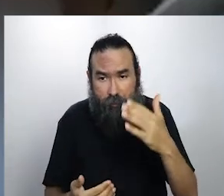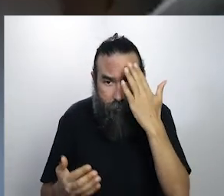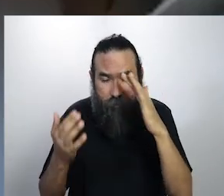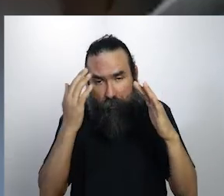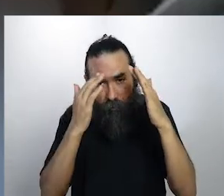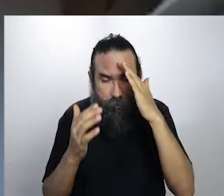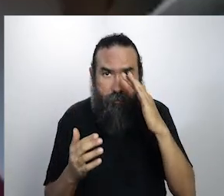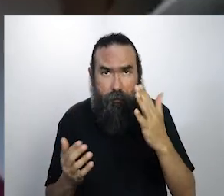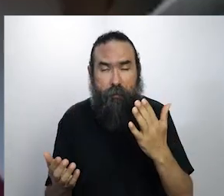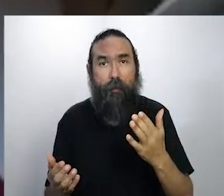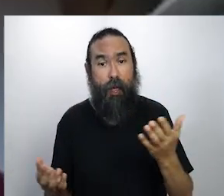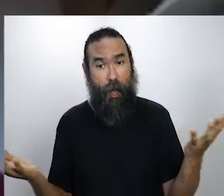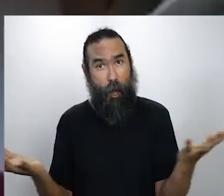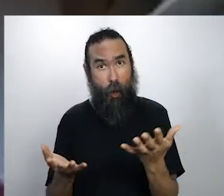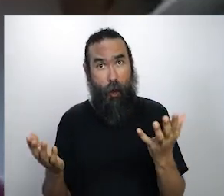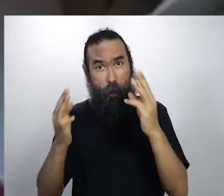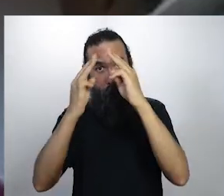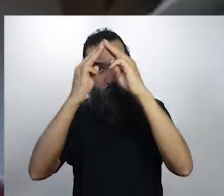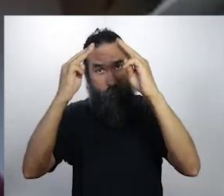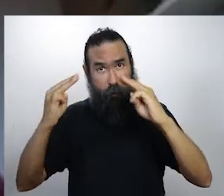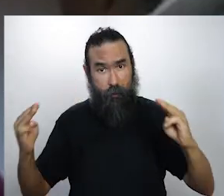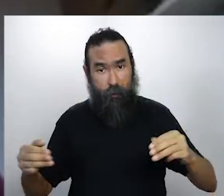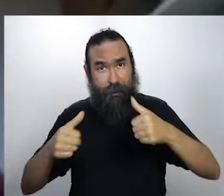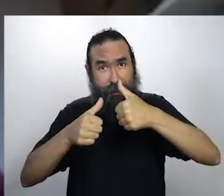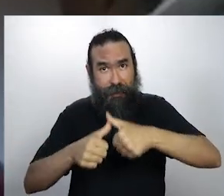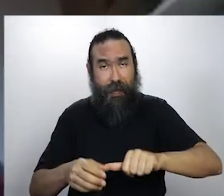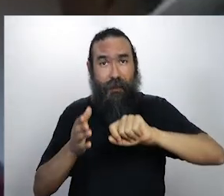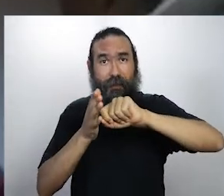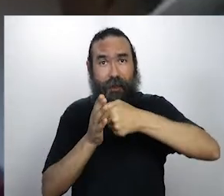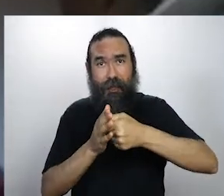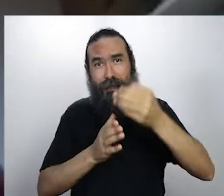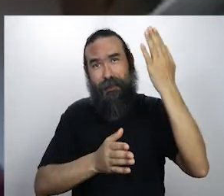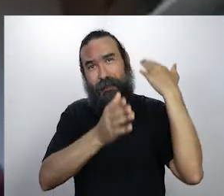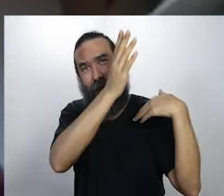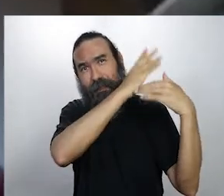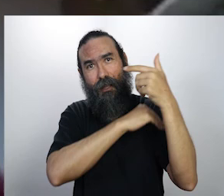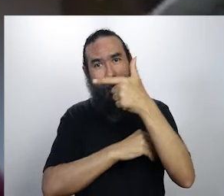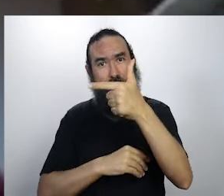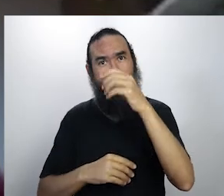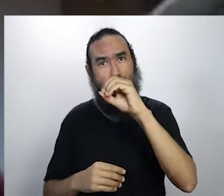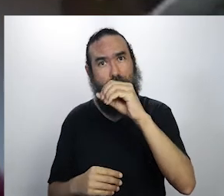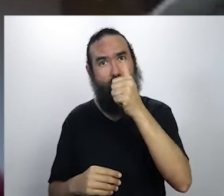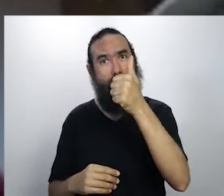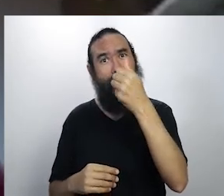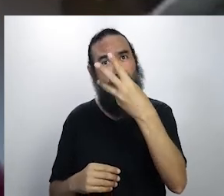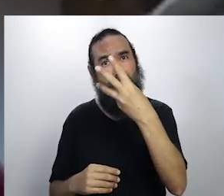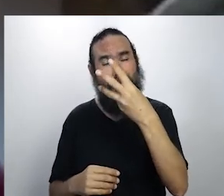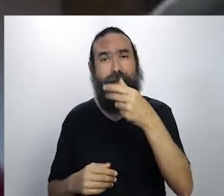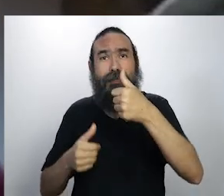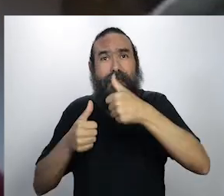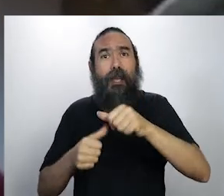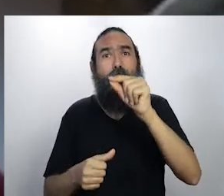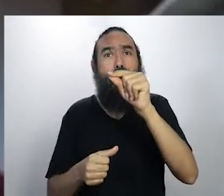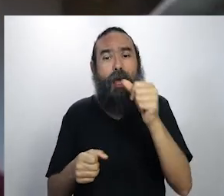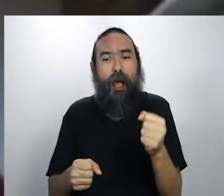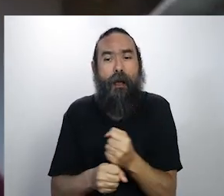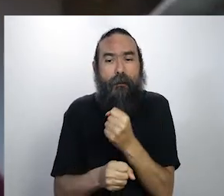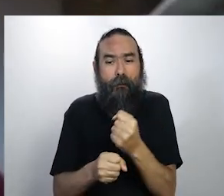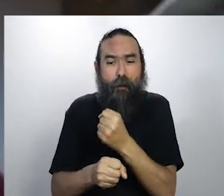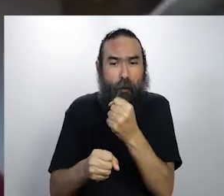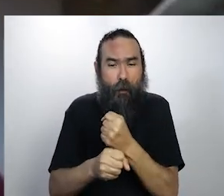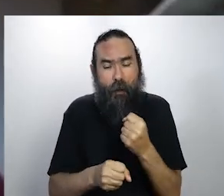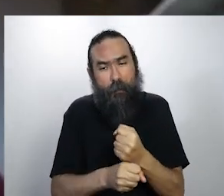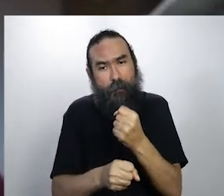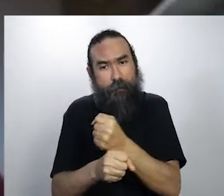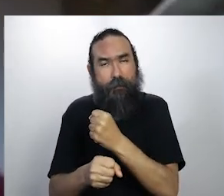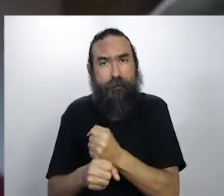nesse momento. O Museu do Ipiranga, ele está fechado desde 2013, né, por um trabalho de restauro, e